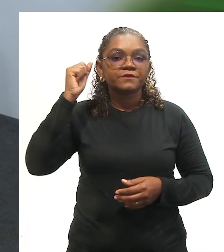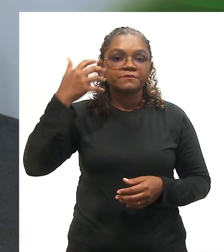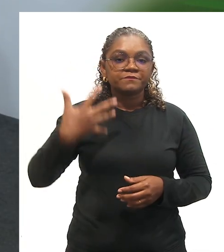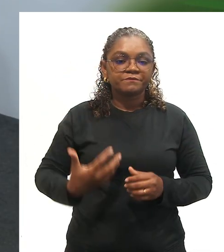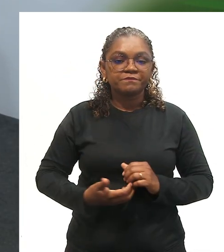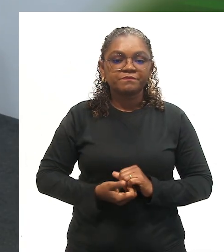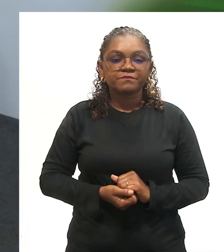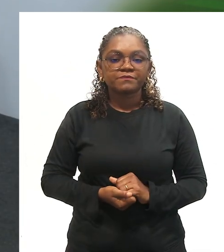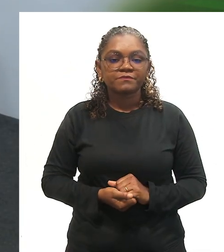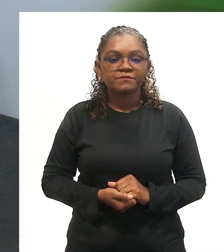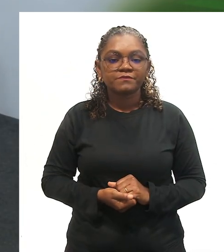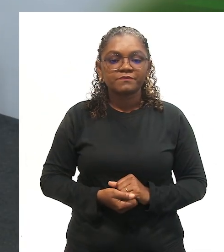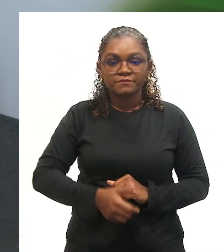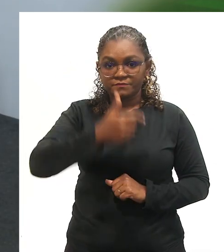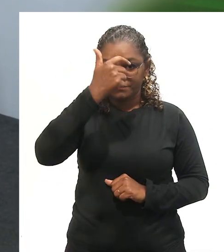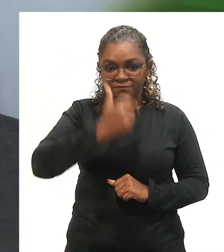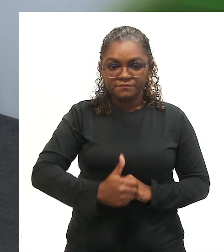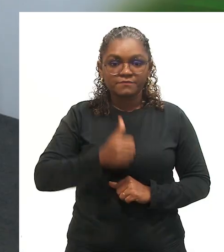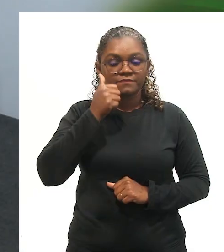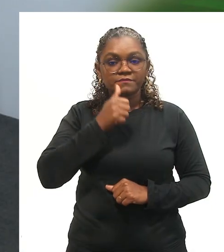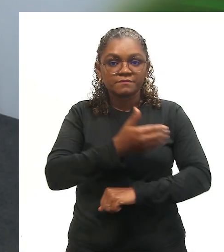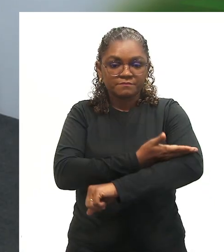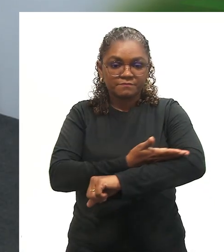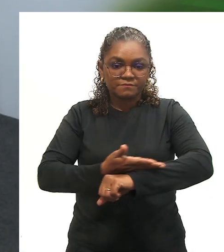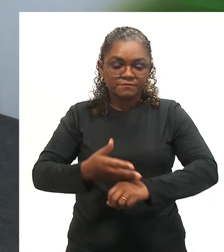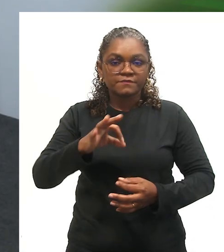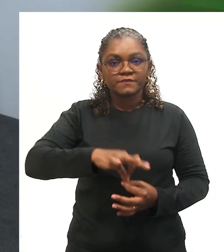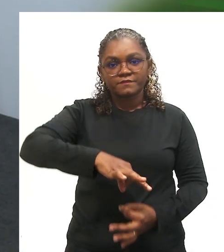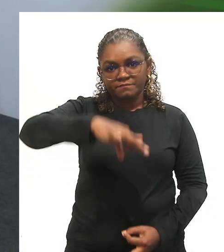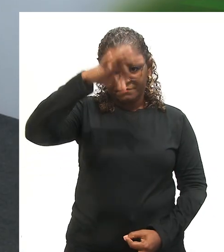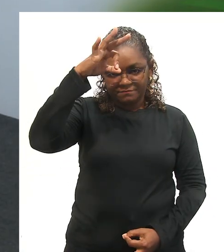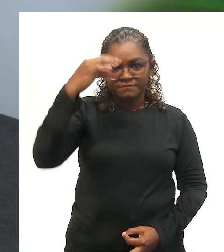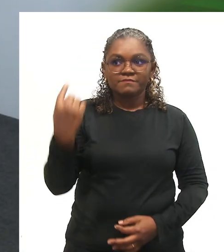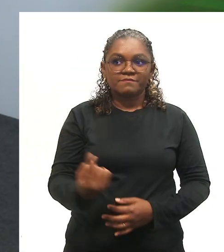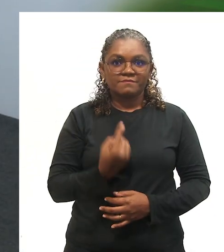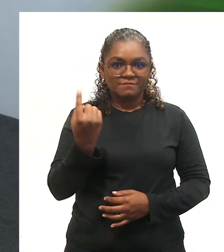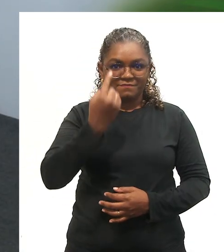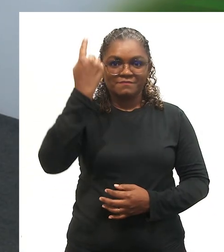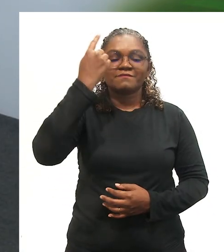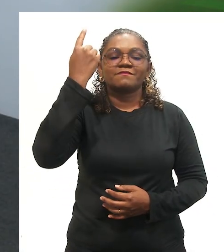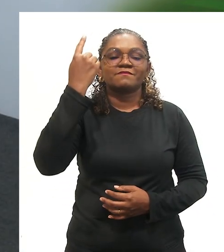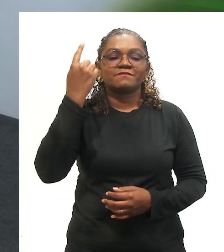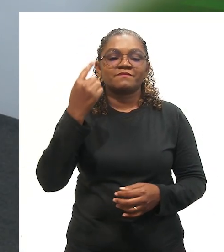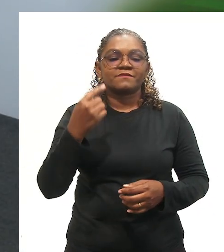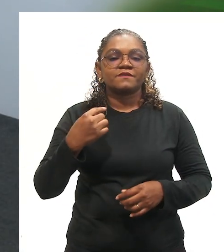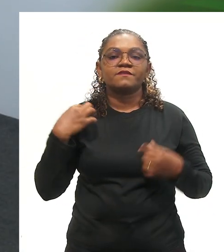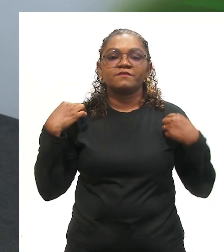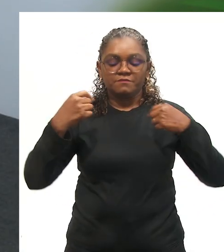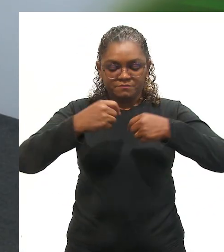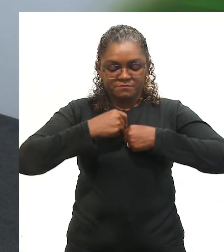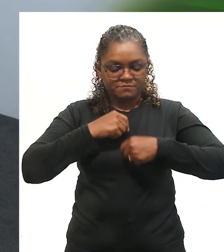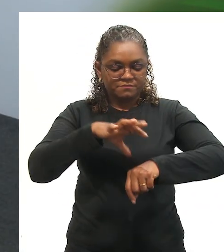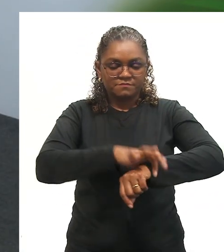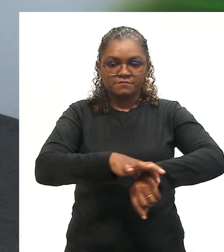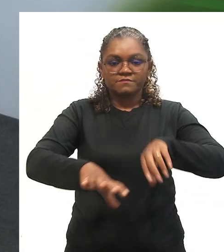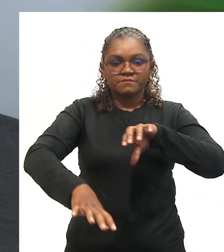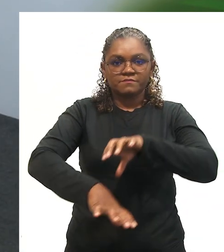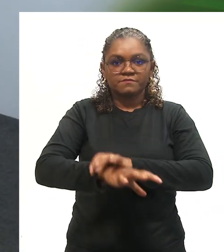audiodescrição. Eu sou uma mulher branca, alta, e estou usando uma camisa social clara e uma calça